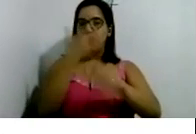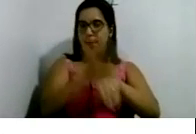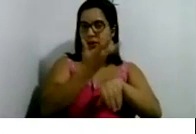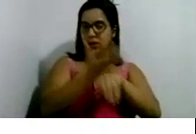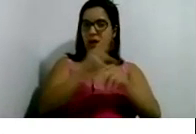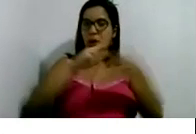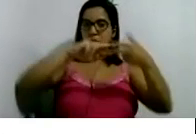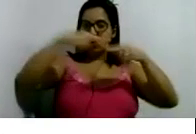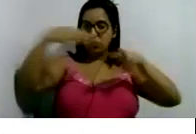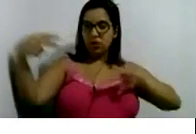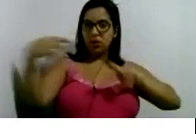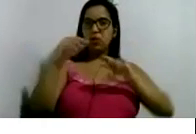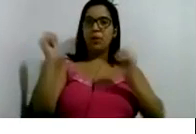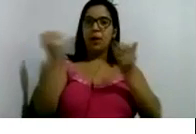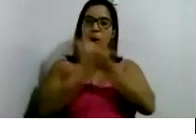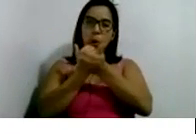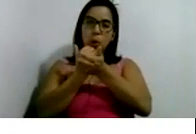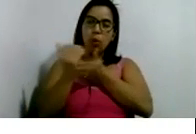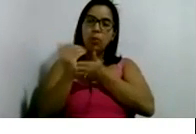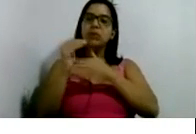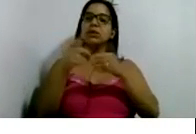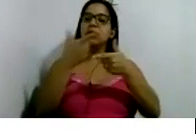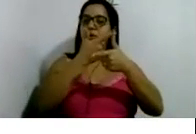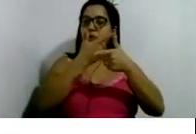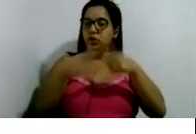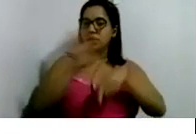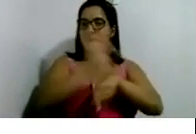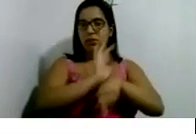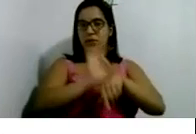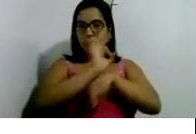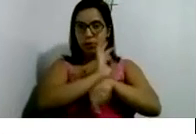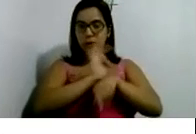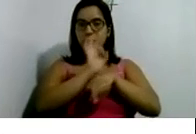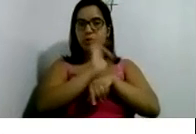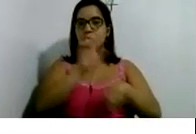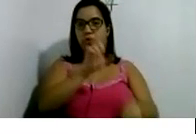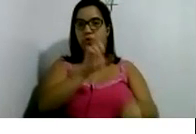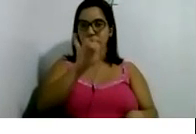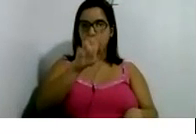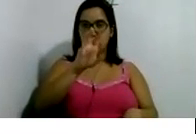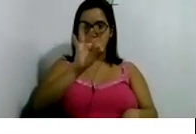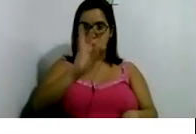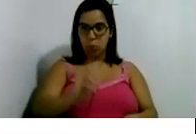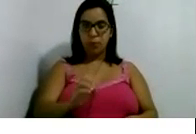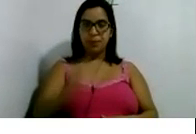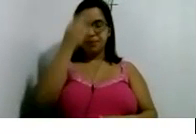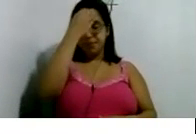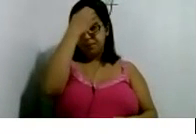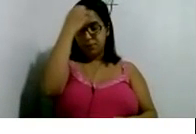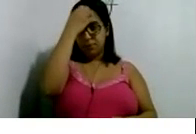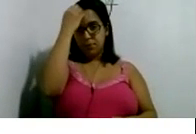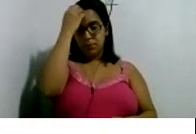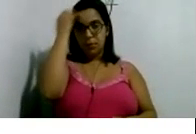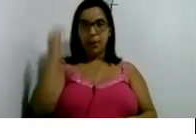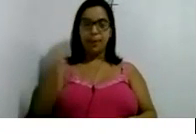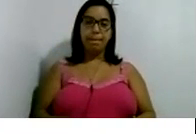genético para a gente começar a divisão celular do zigoto. Então, aqui em maior aumento, a